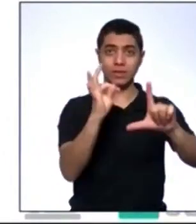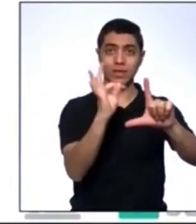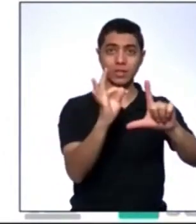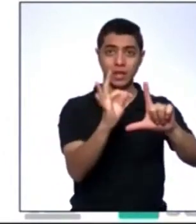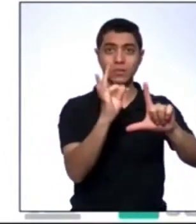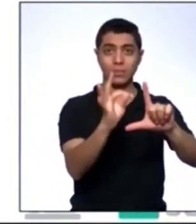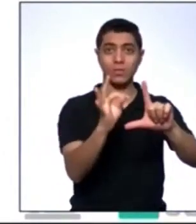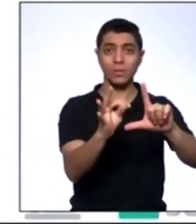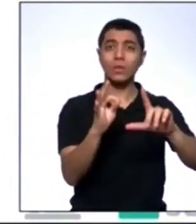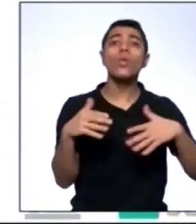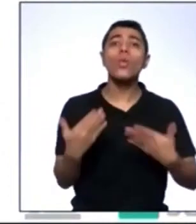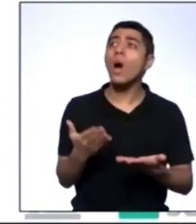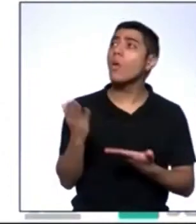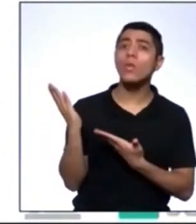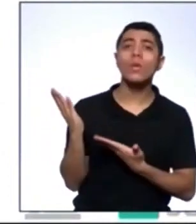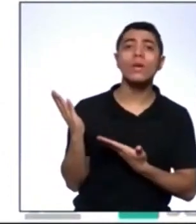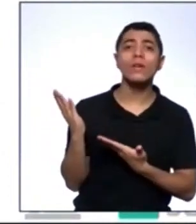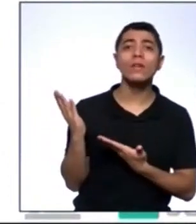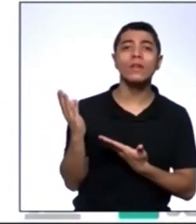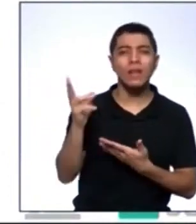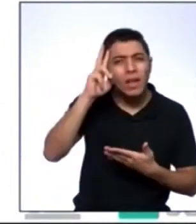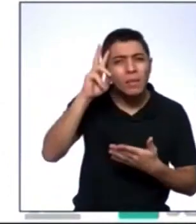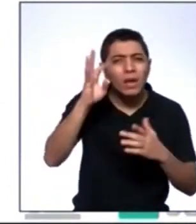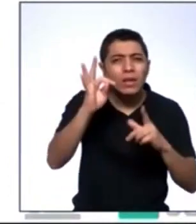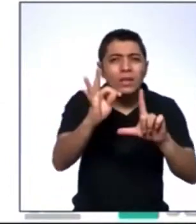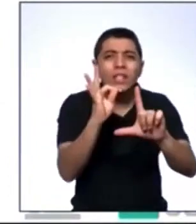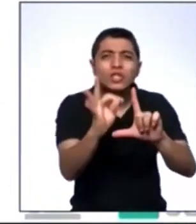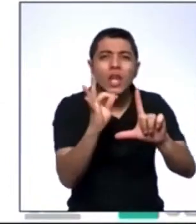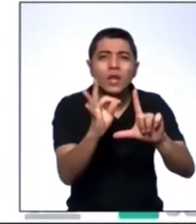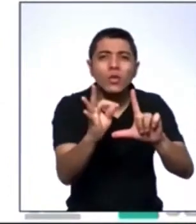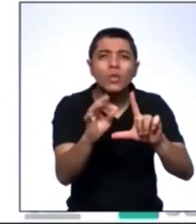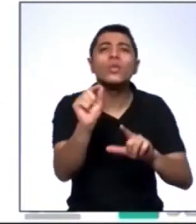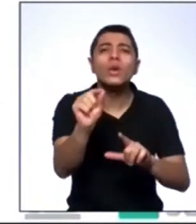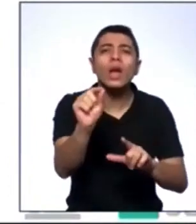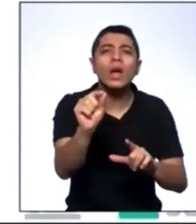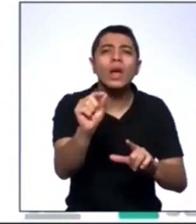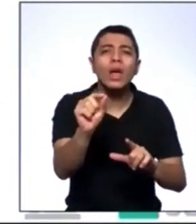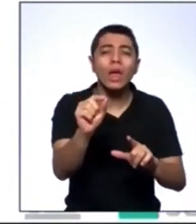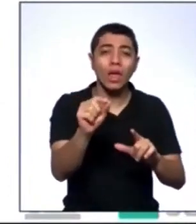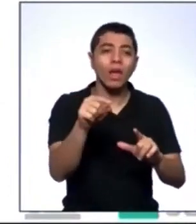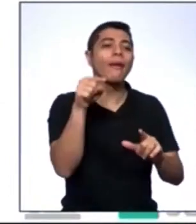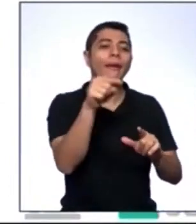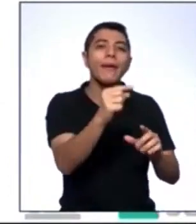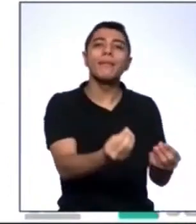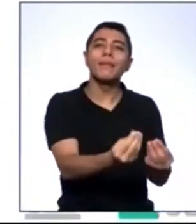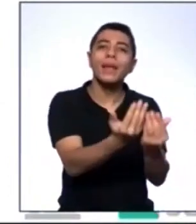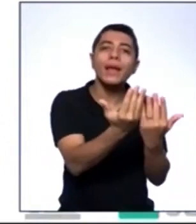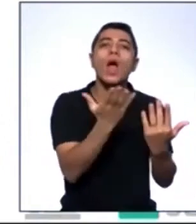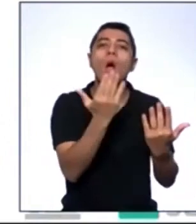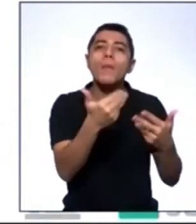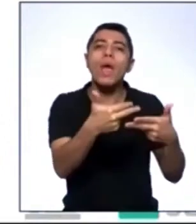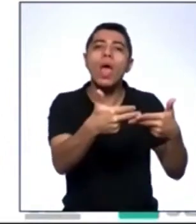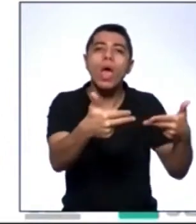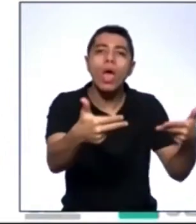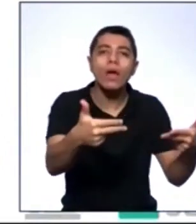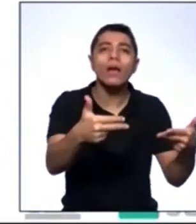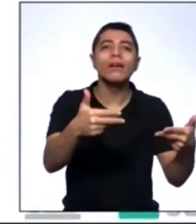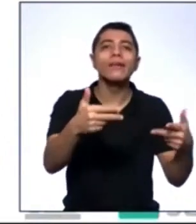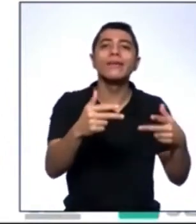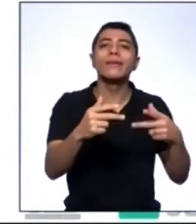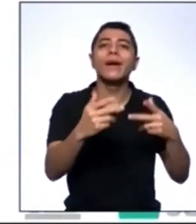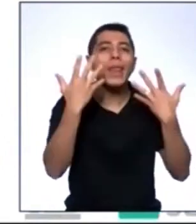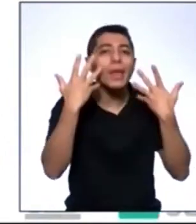transgênico? Lembra, transgênico é o cara que recebeu o DNA de uma outra espécie. Qual deles tem DNA aí?